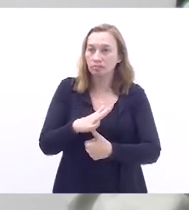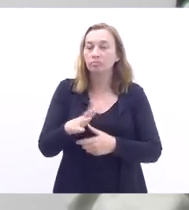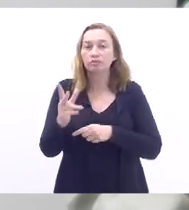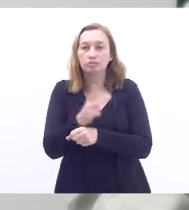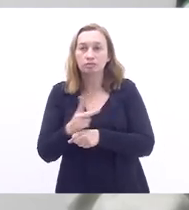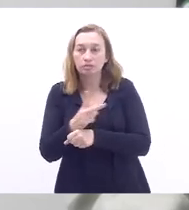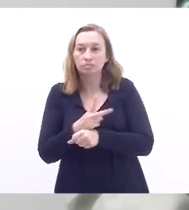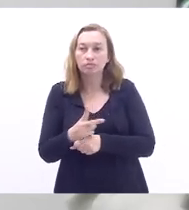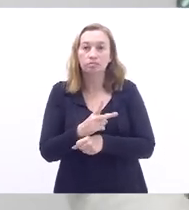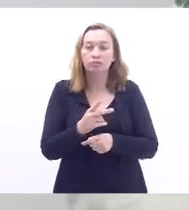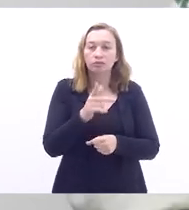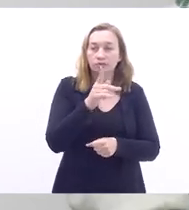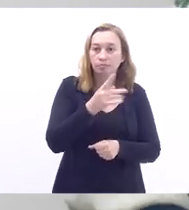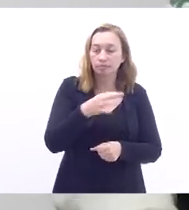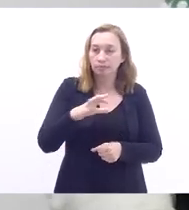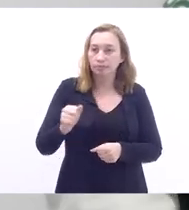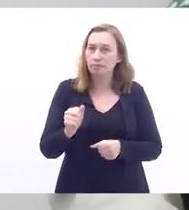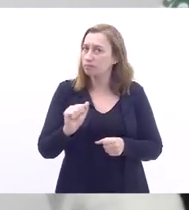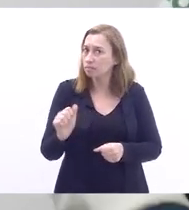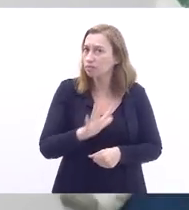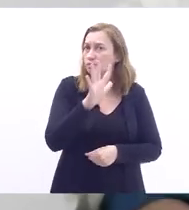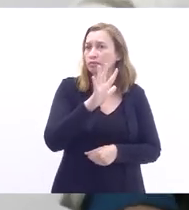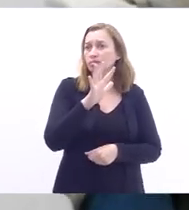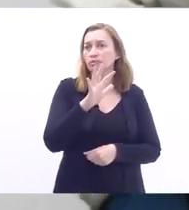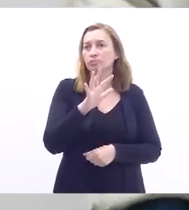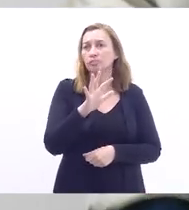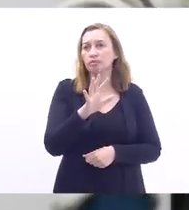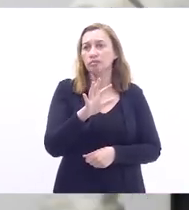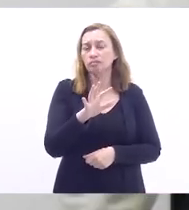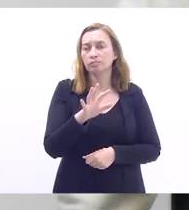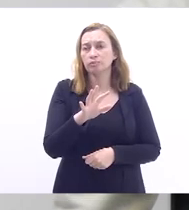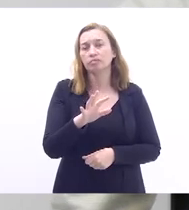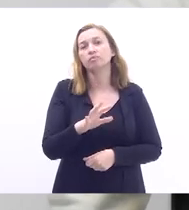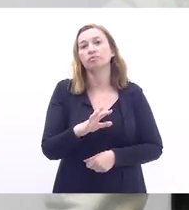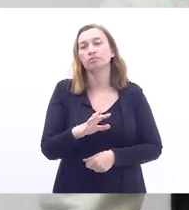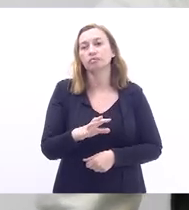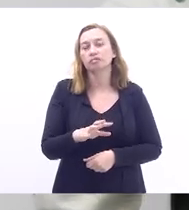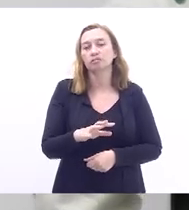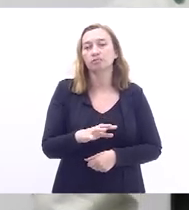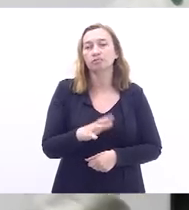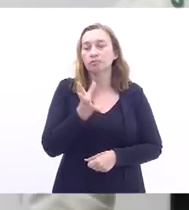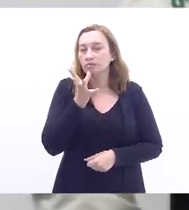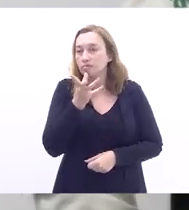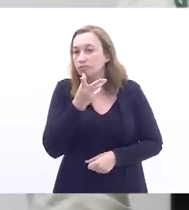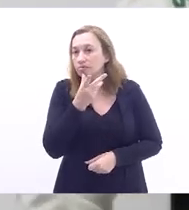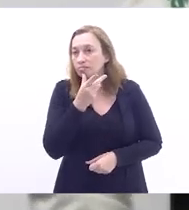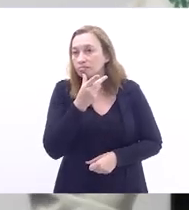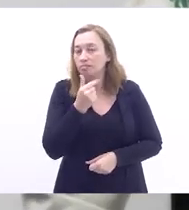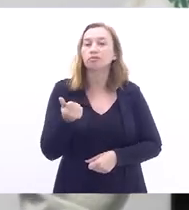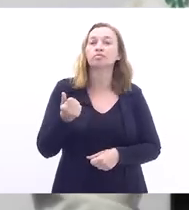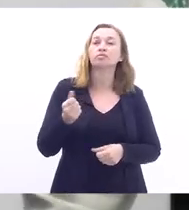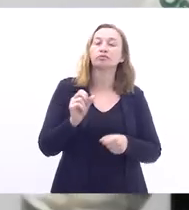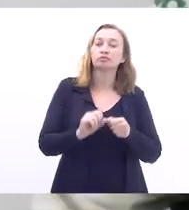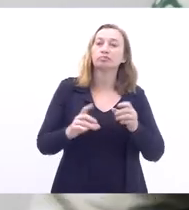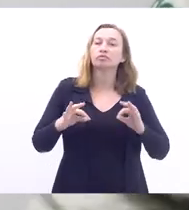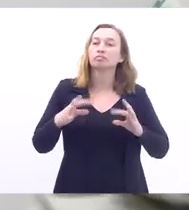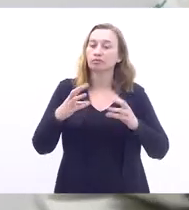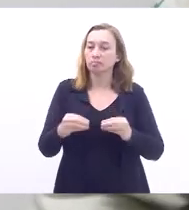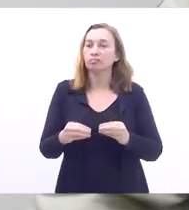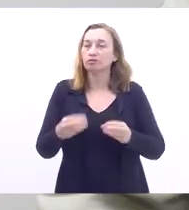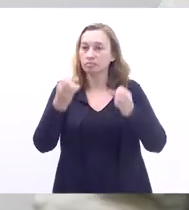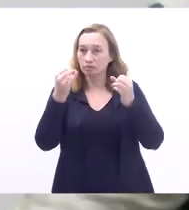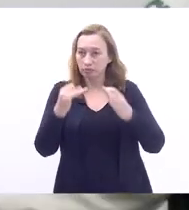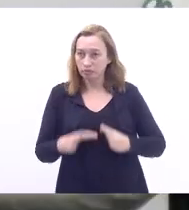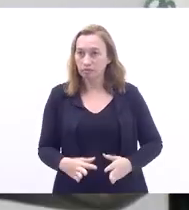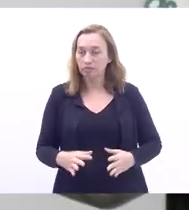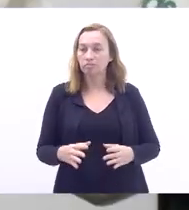tava procurando as peças que são caras que tá só no Rio e que demora tempo para gente poder fazer tudo isso